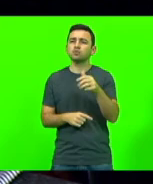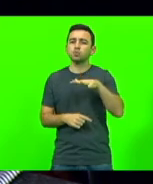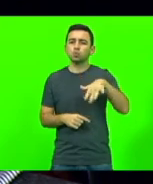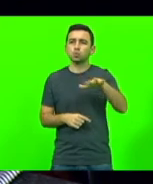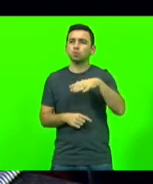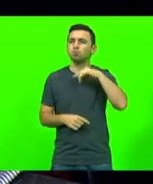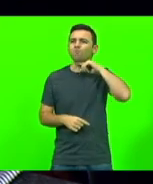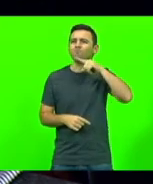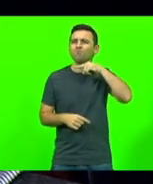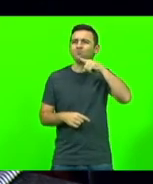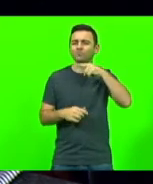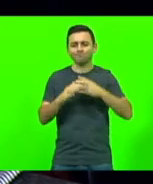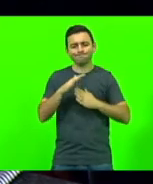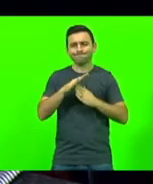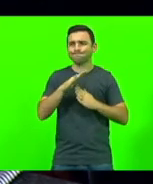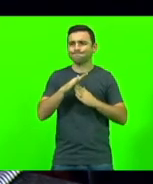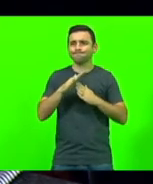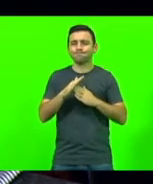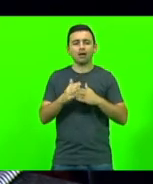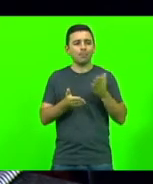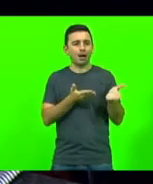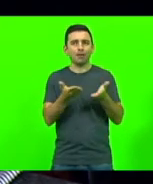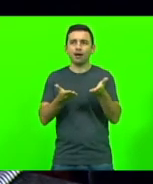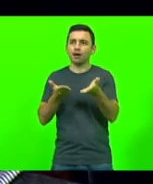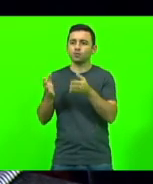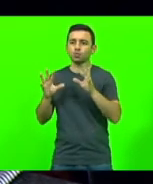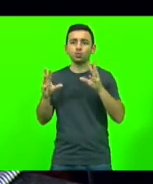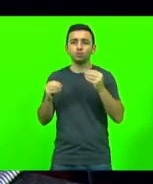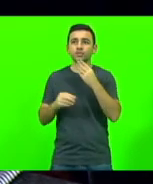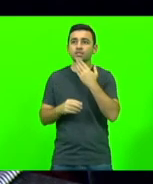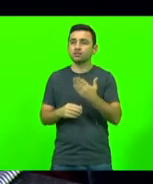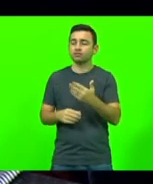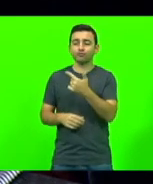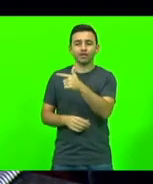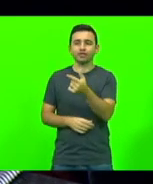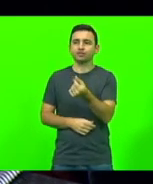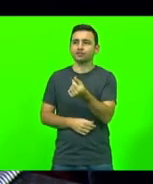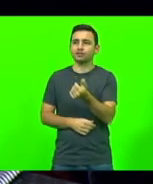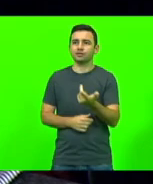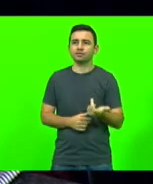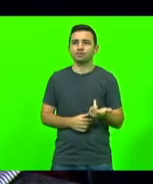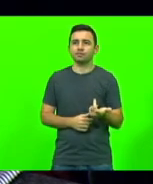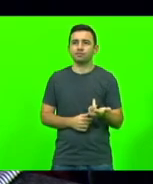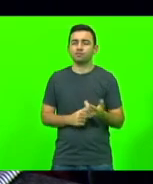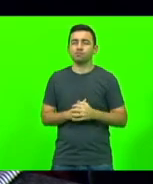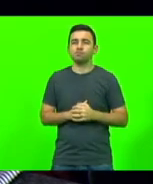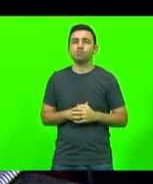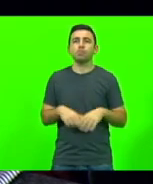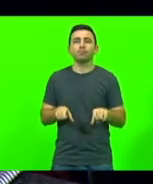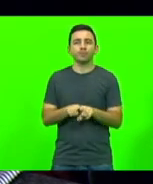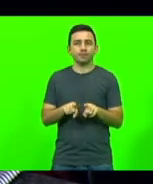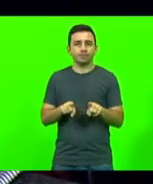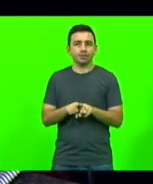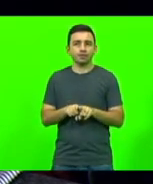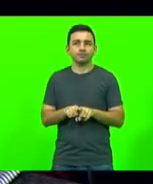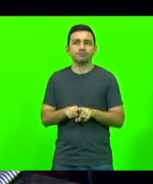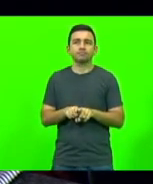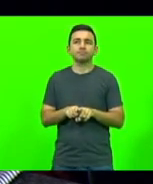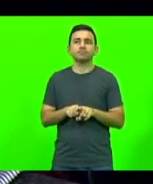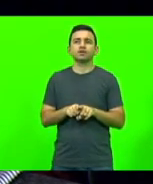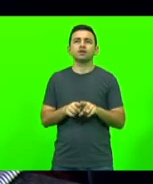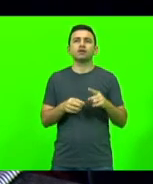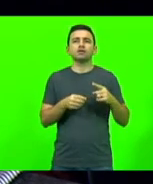são suficientes para atender aqueles pedidos dos agricultores. Além disso, há cidades também